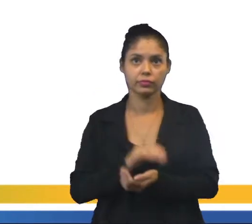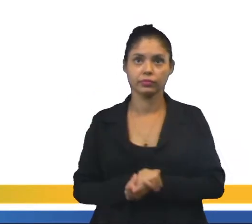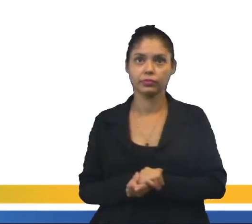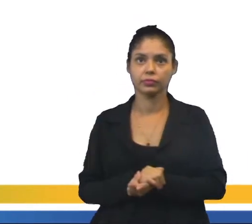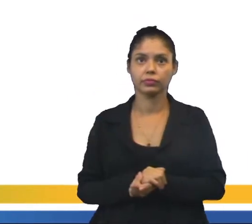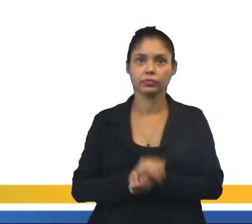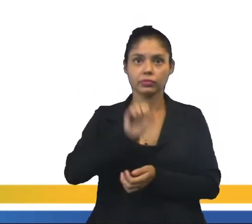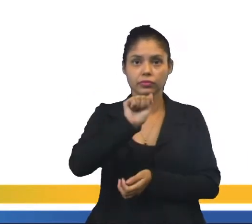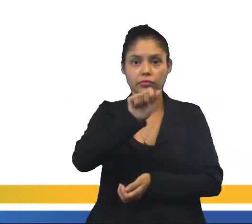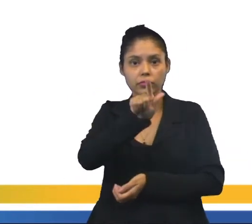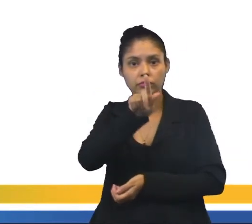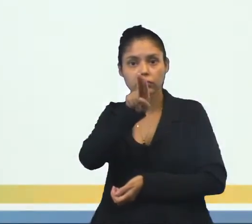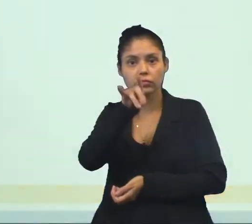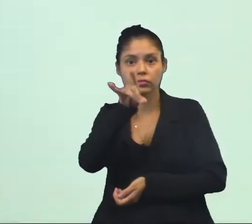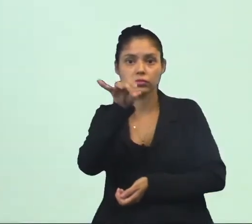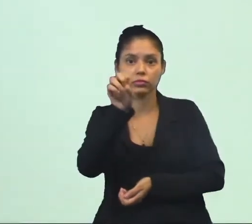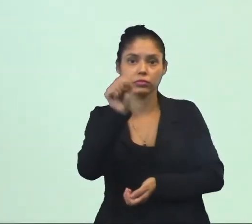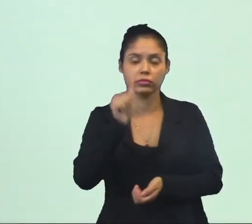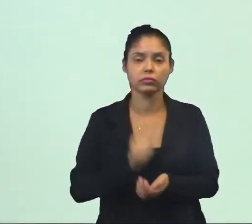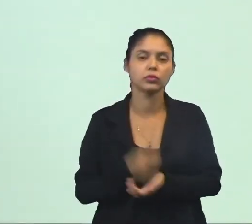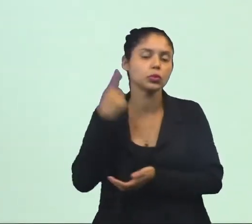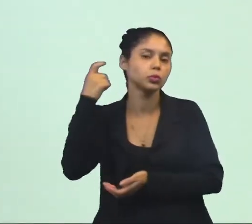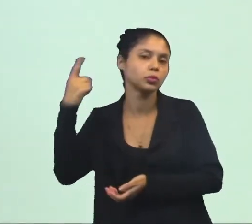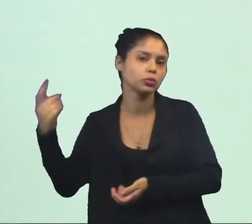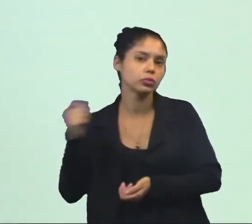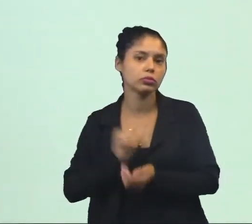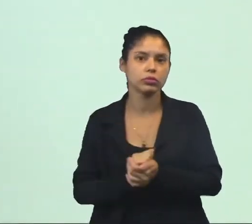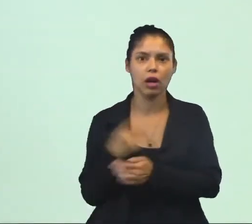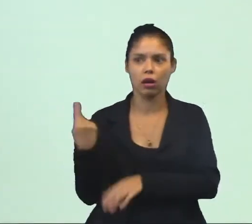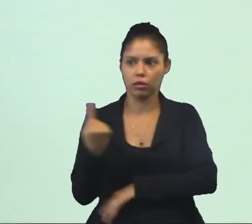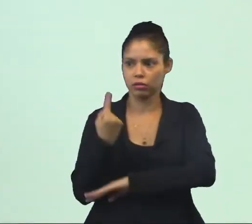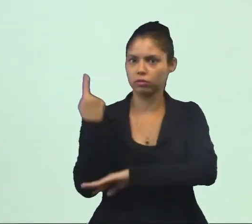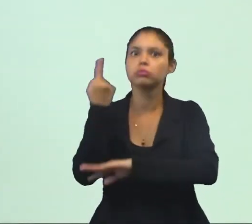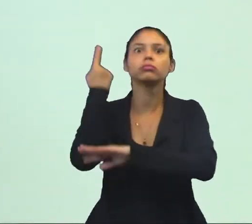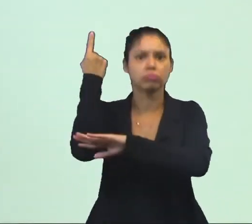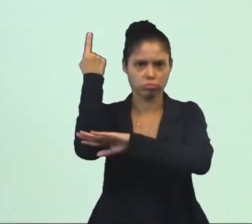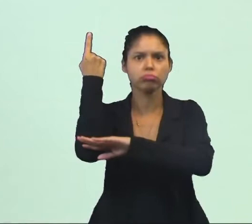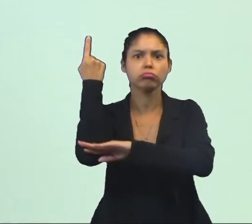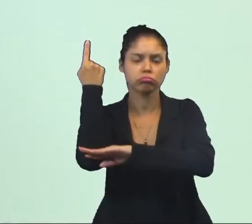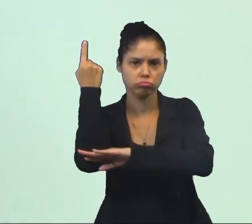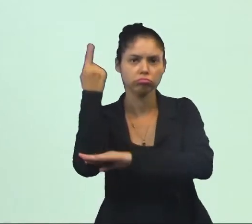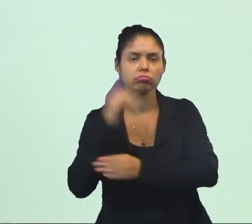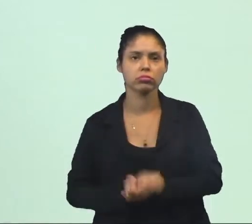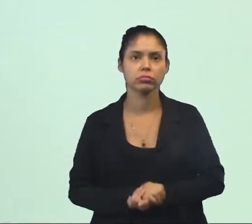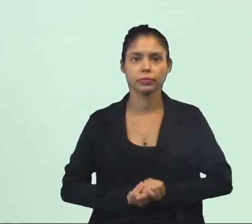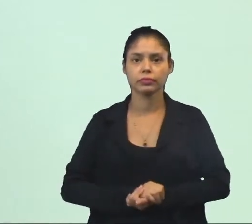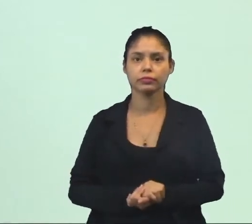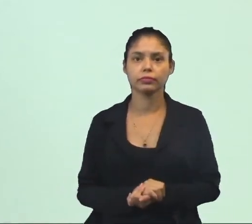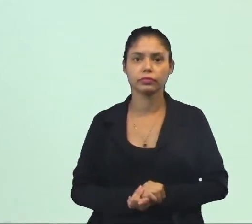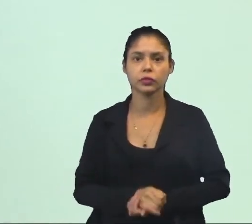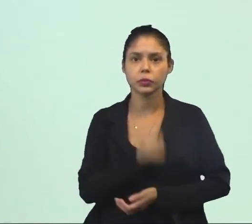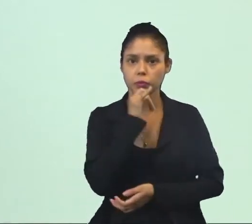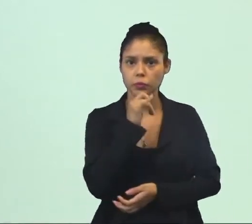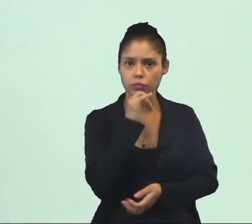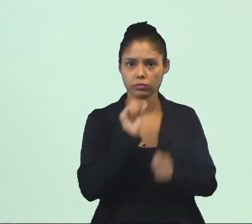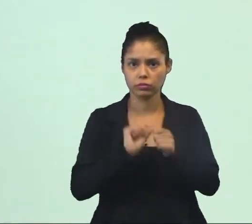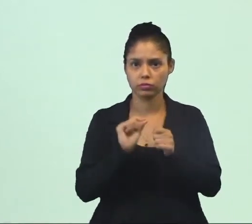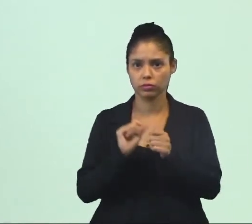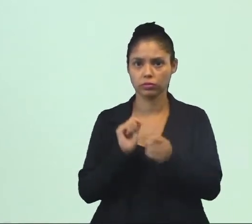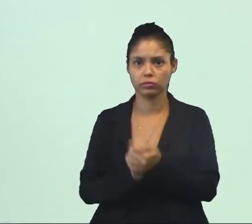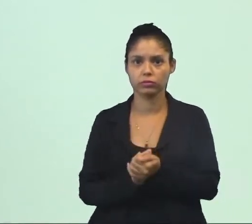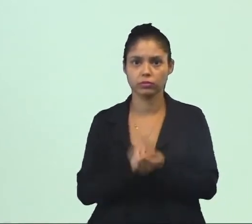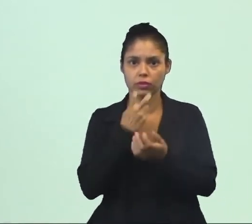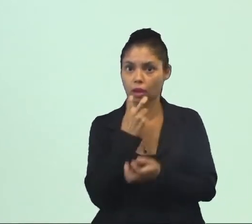ele e dizer que é um som agudo, porque é um som alto, né? A intensidade alta, agudo, né? Por exemplo, se eu fazer um grito